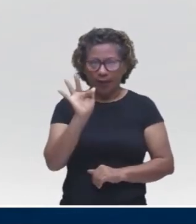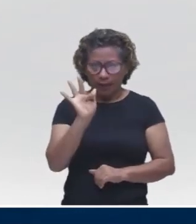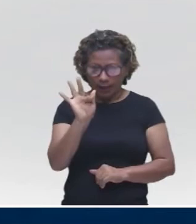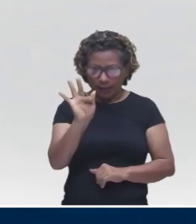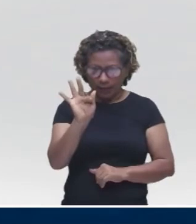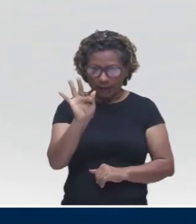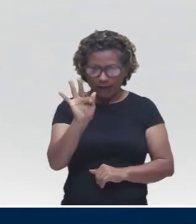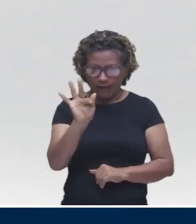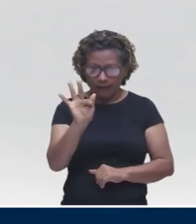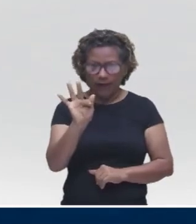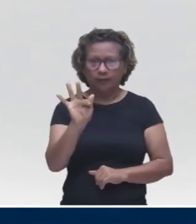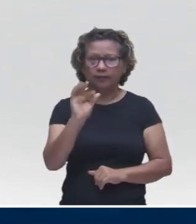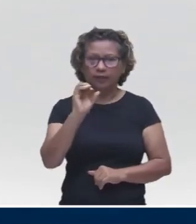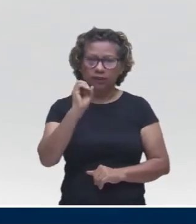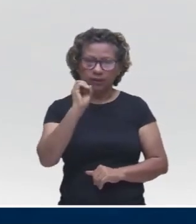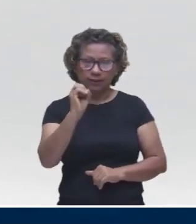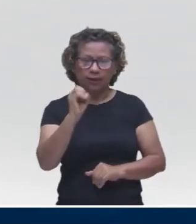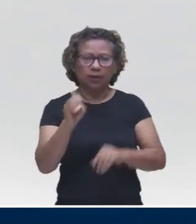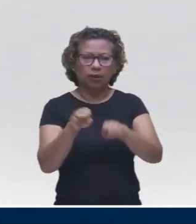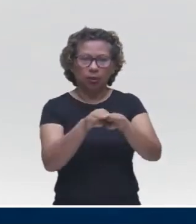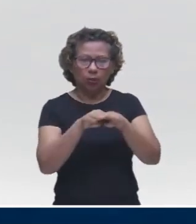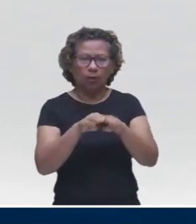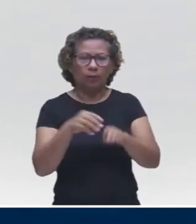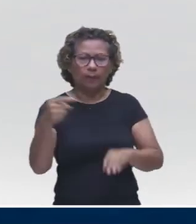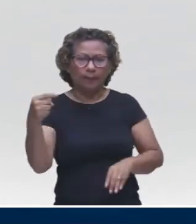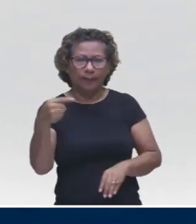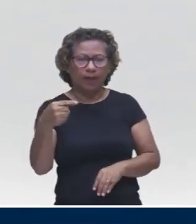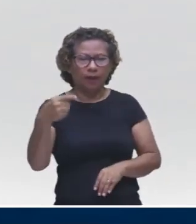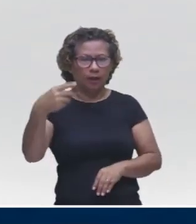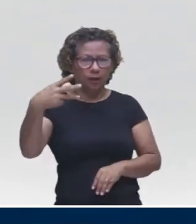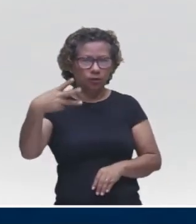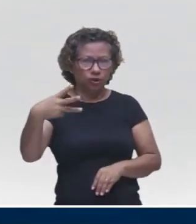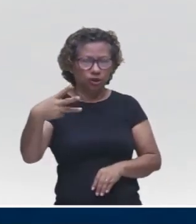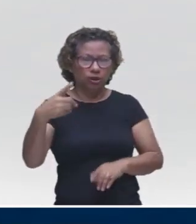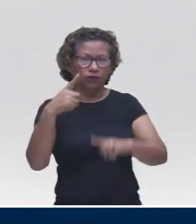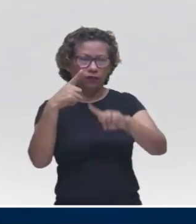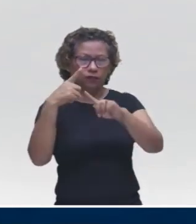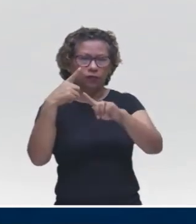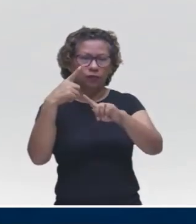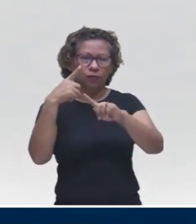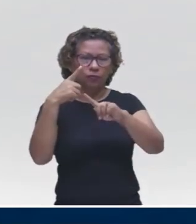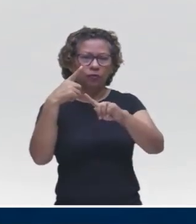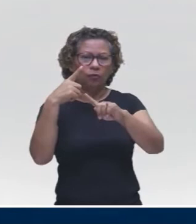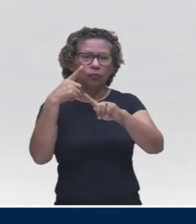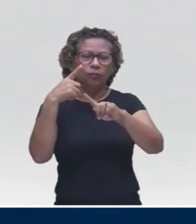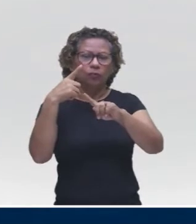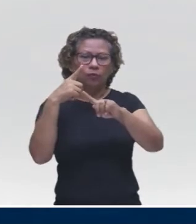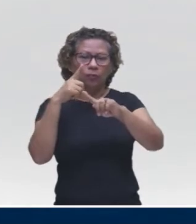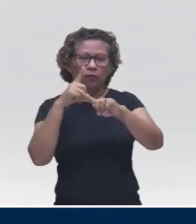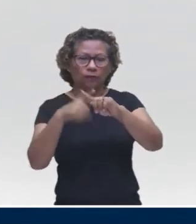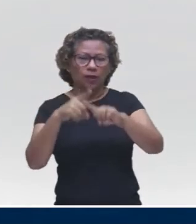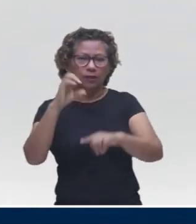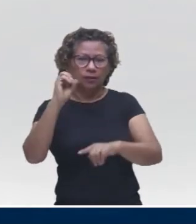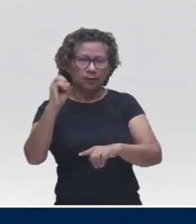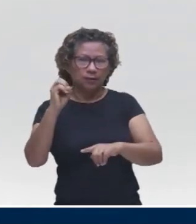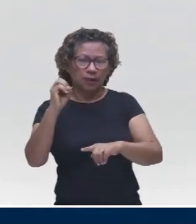ter f de 0 igual a menos 3, que multiplica o 0, mais 5.